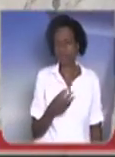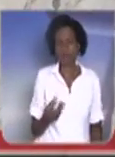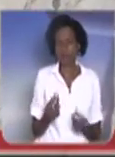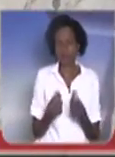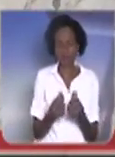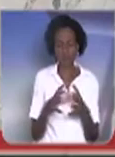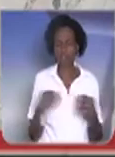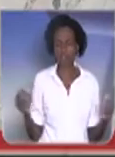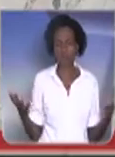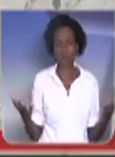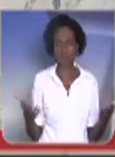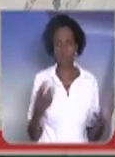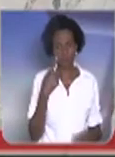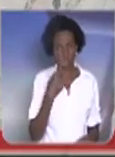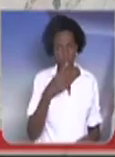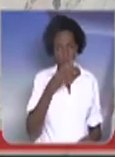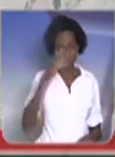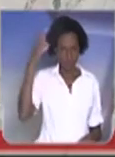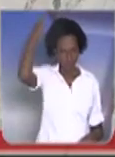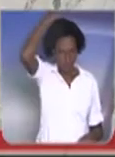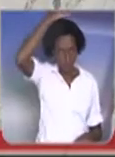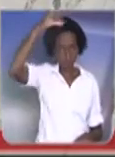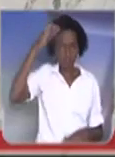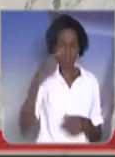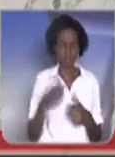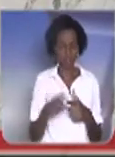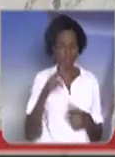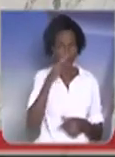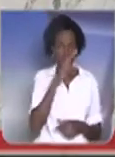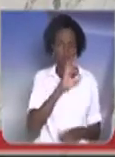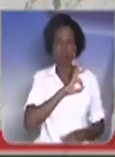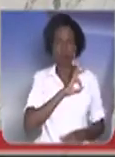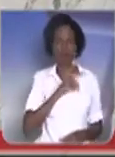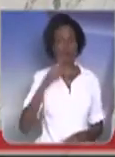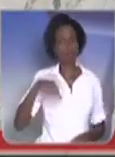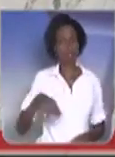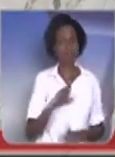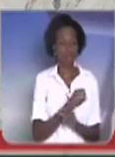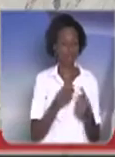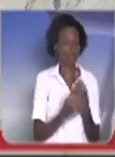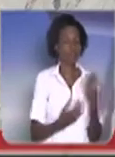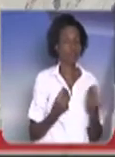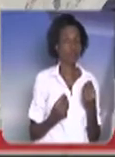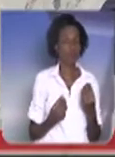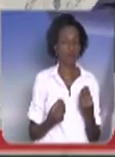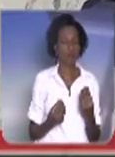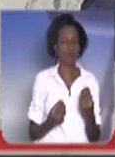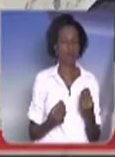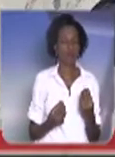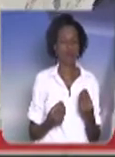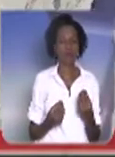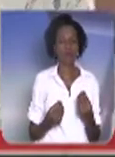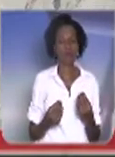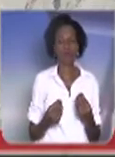atrás lá em Espírito Santo, quando aconteceu aquele problema sério com a polícia militar, o desespero da sociedade, a sociedade